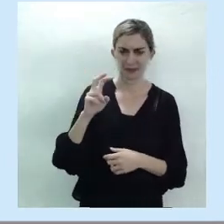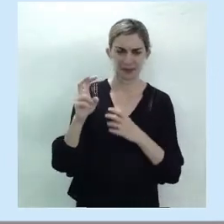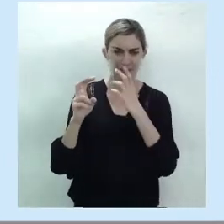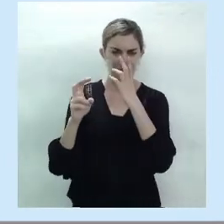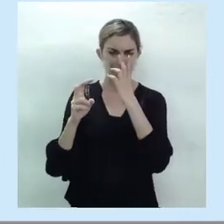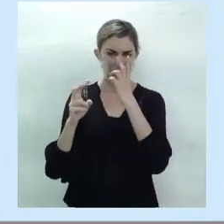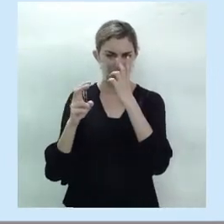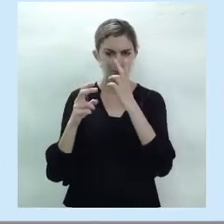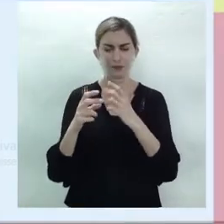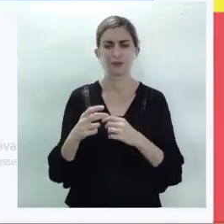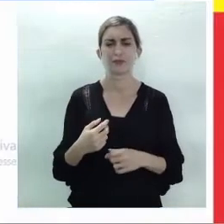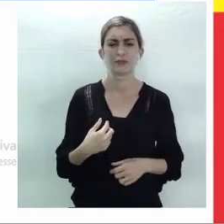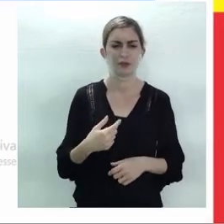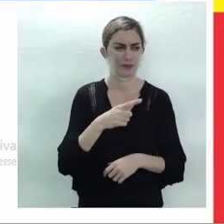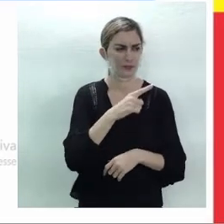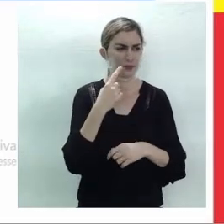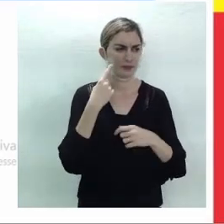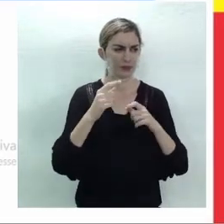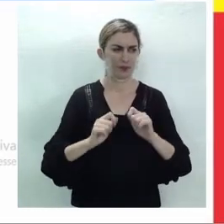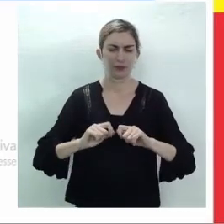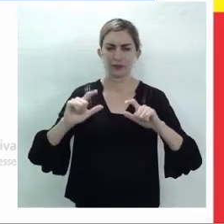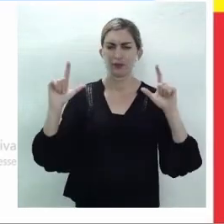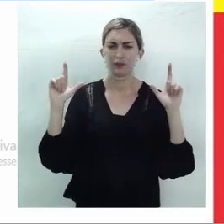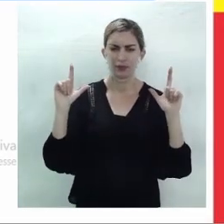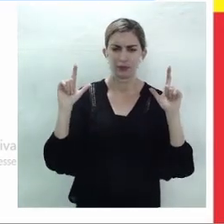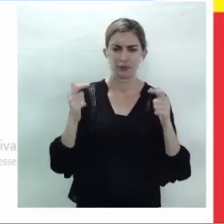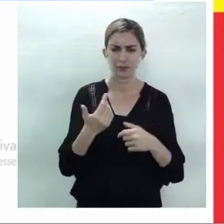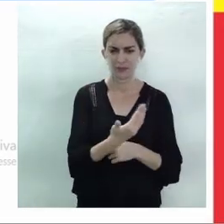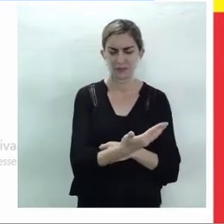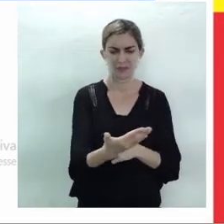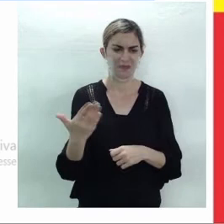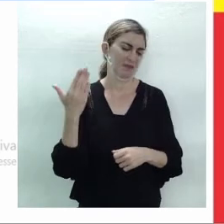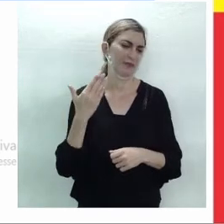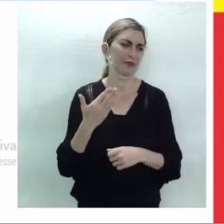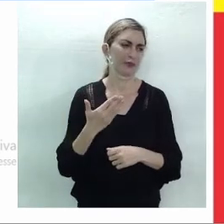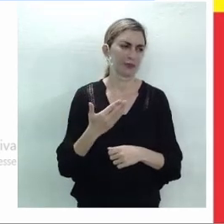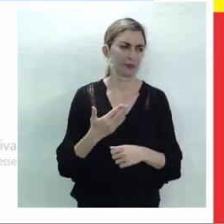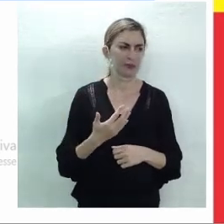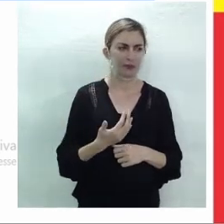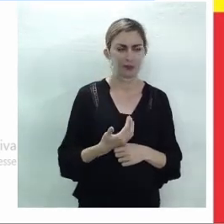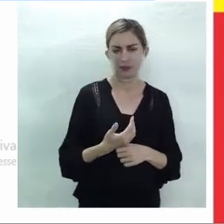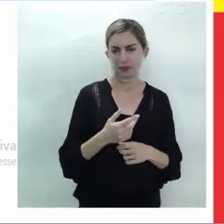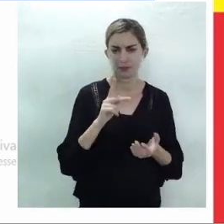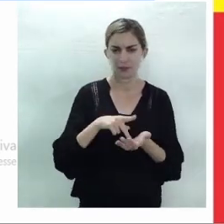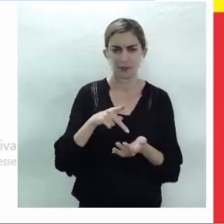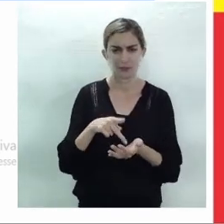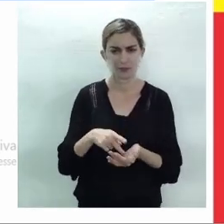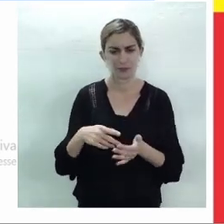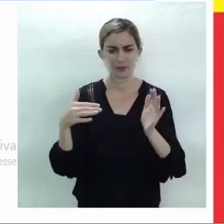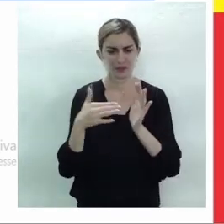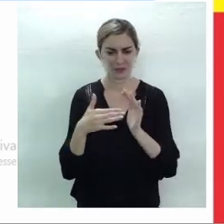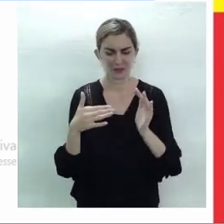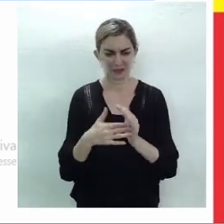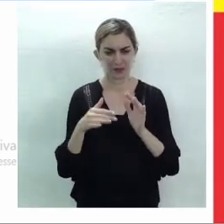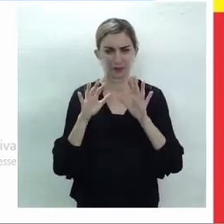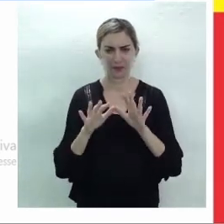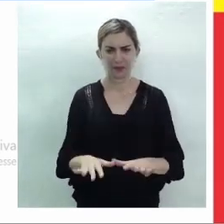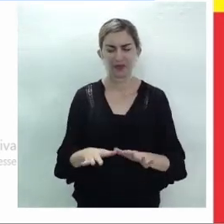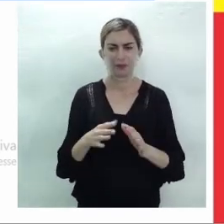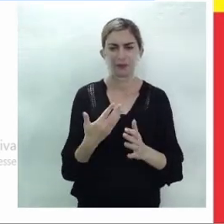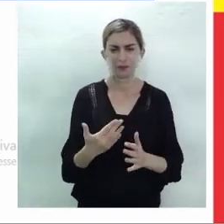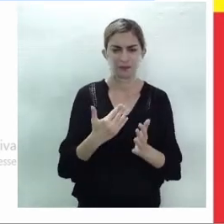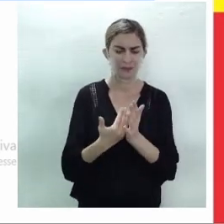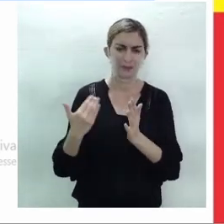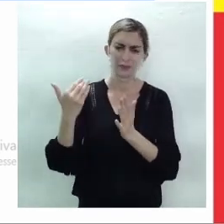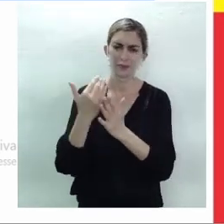Como há na tela, nós observamos a seguinte questão. Embora a realidade, verdade última, esteja além